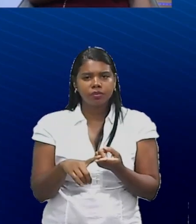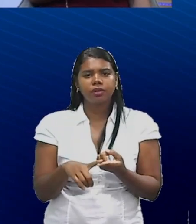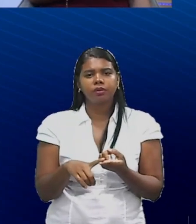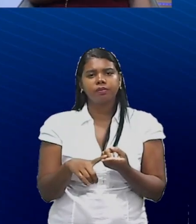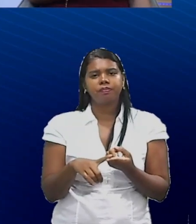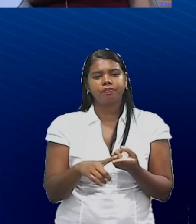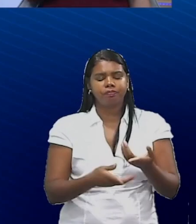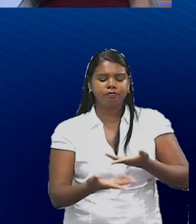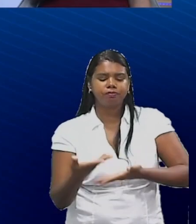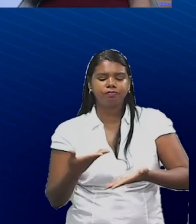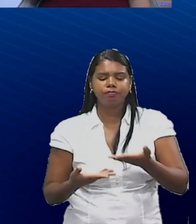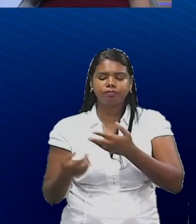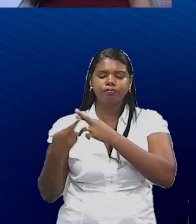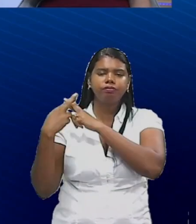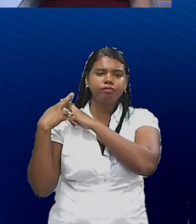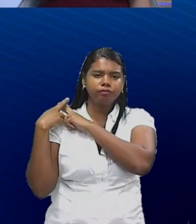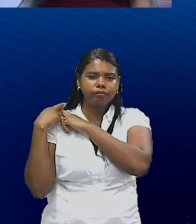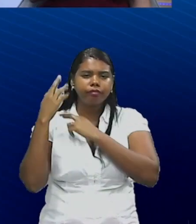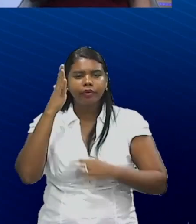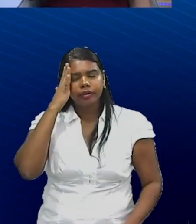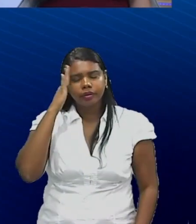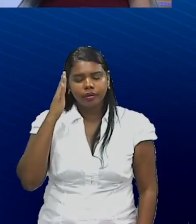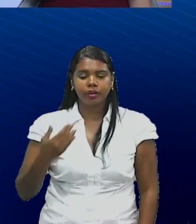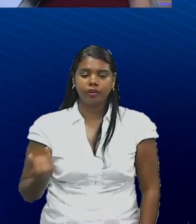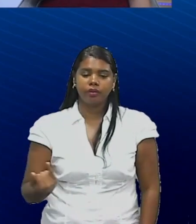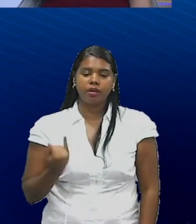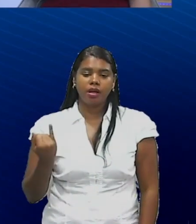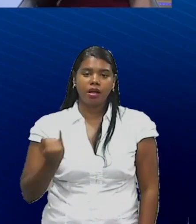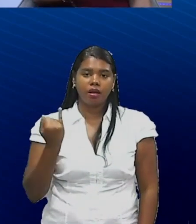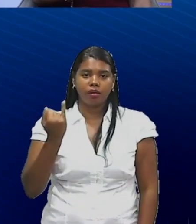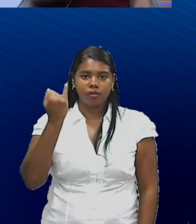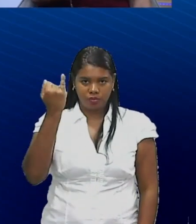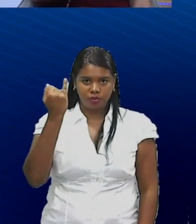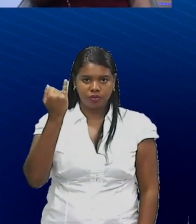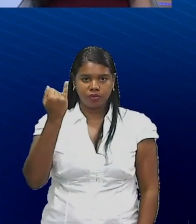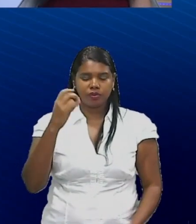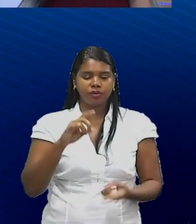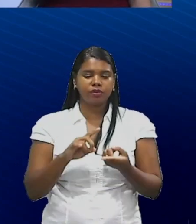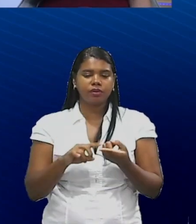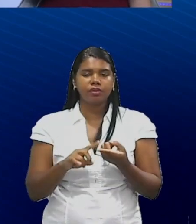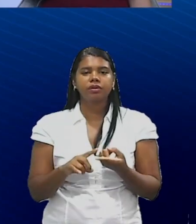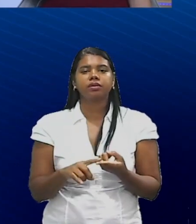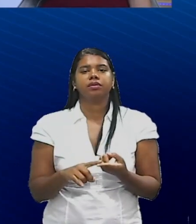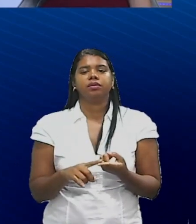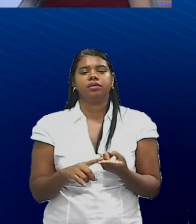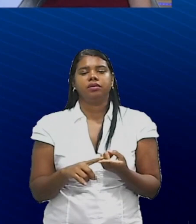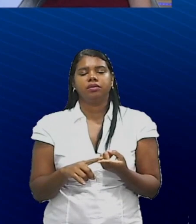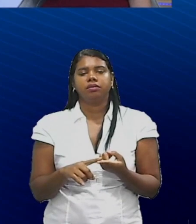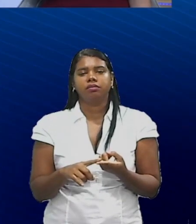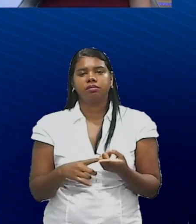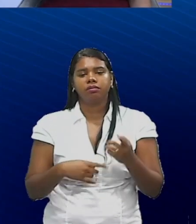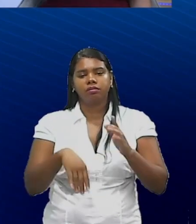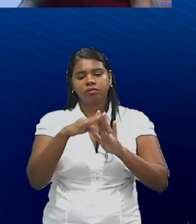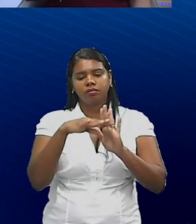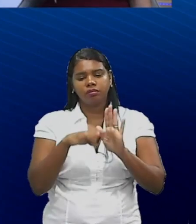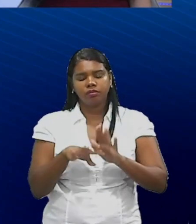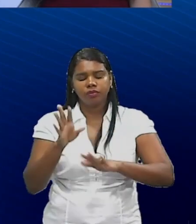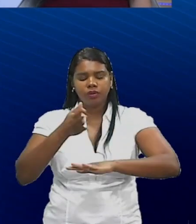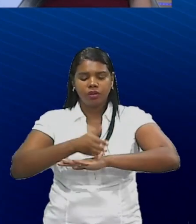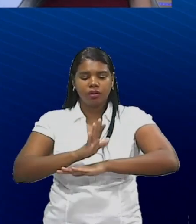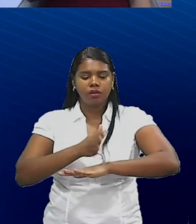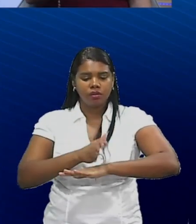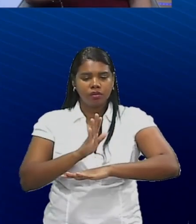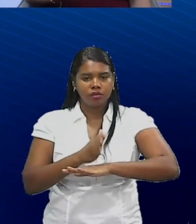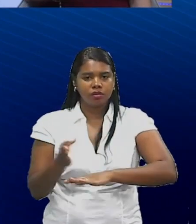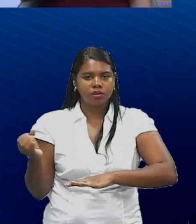estar envolvidos, têm que estar entendendo a importância, né, daquele movimento, daquela prática, daquelas